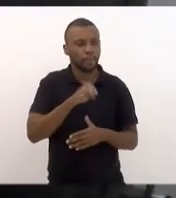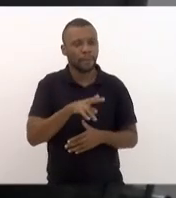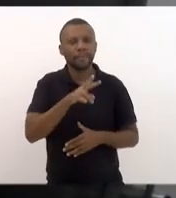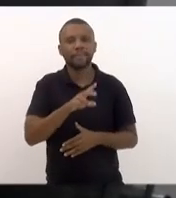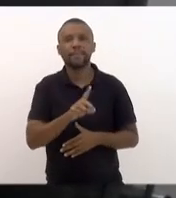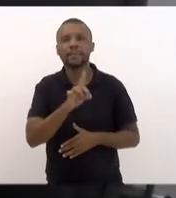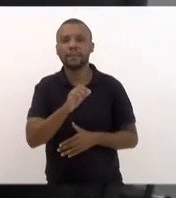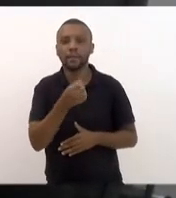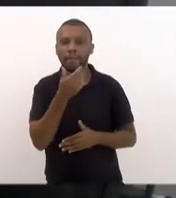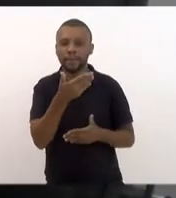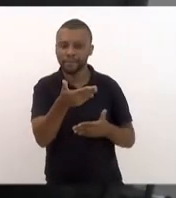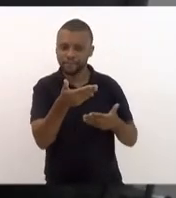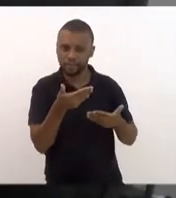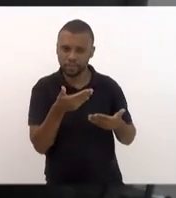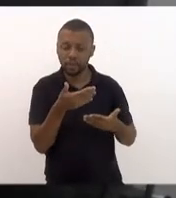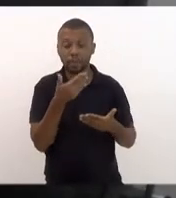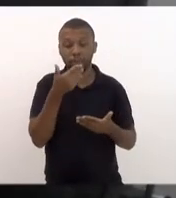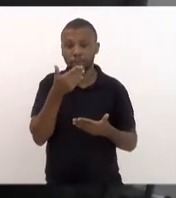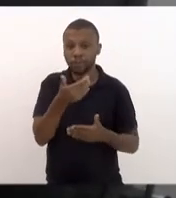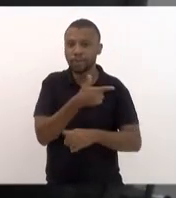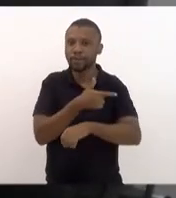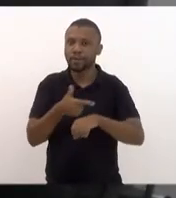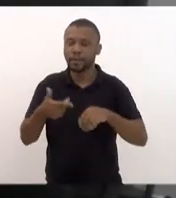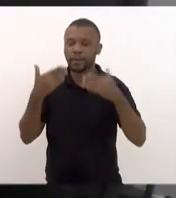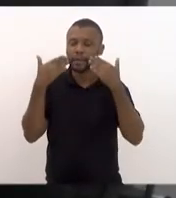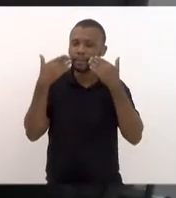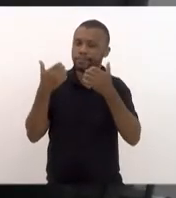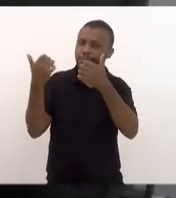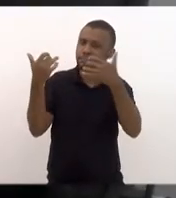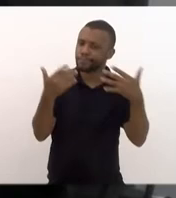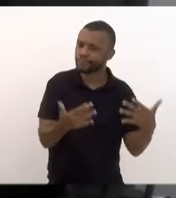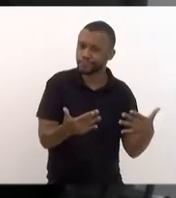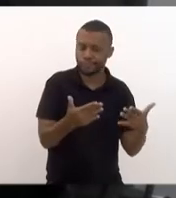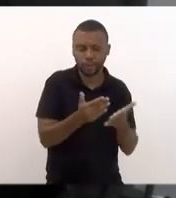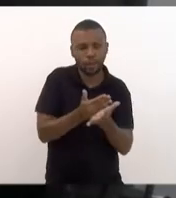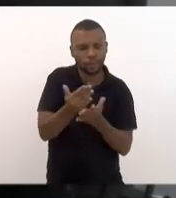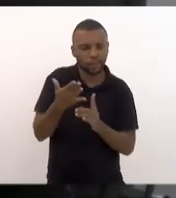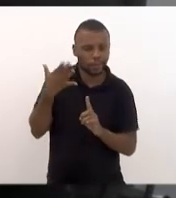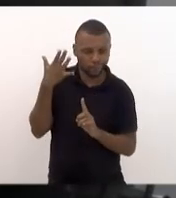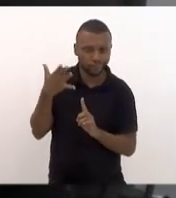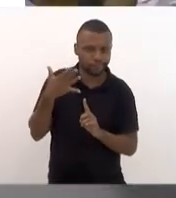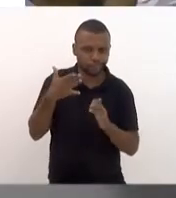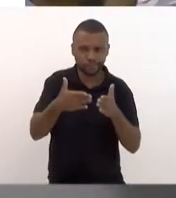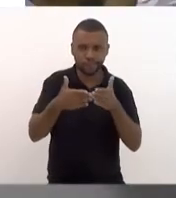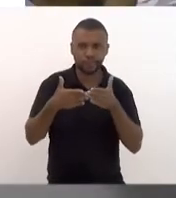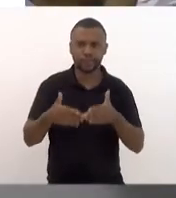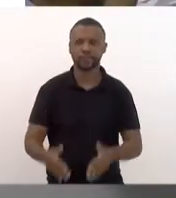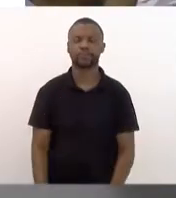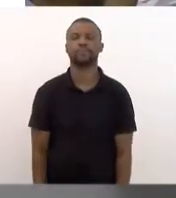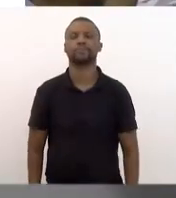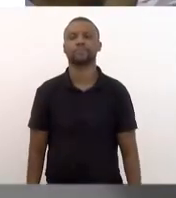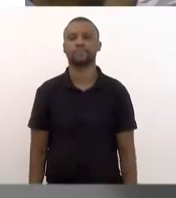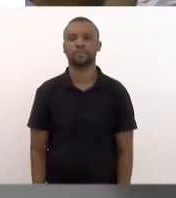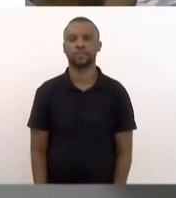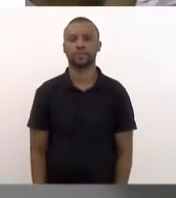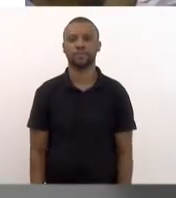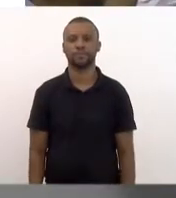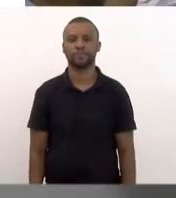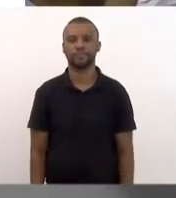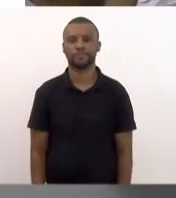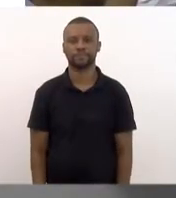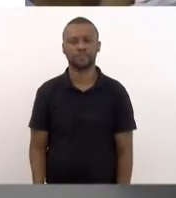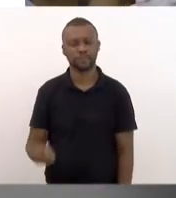queria pedir a gentileza que se apresentasse e fizesse uso da palavra, por favor. Boa tarde a todos.